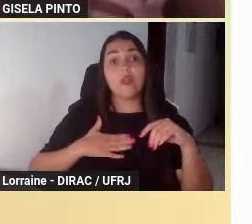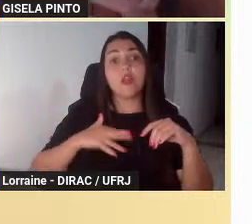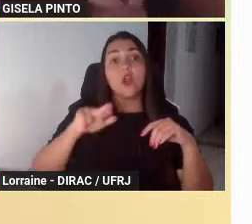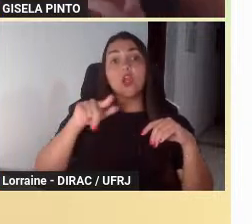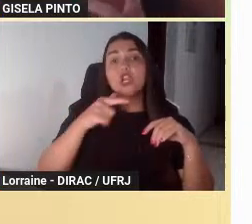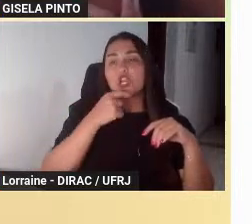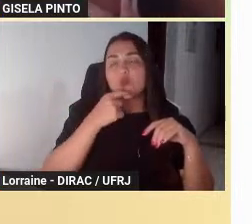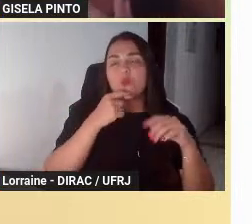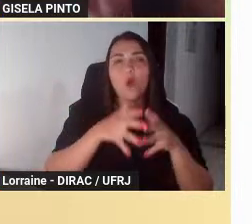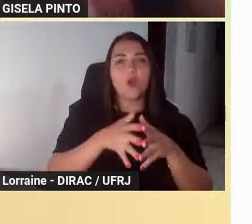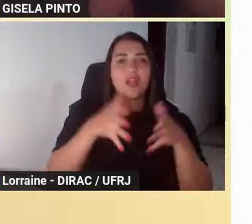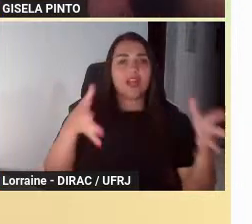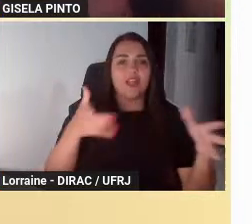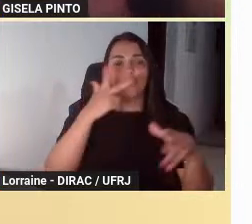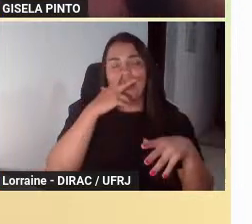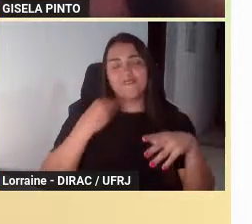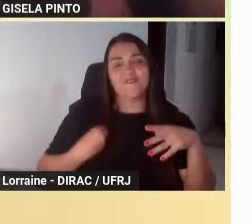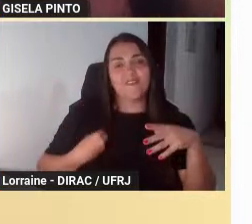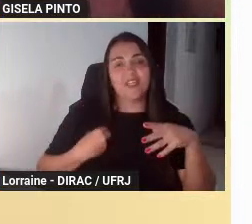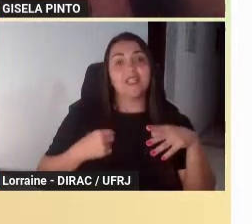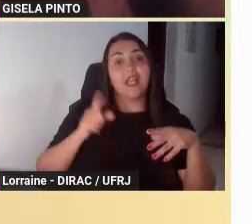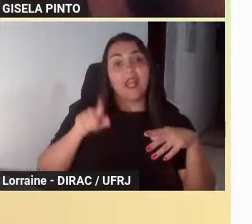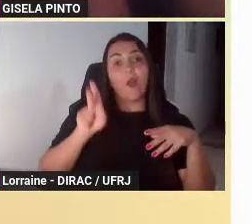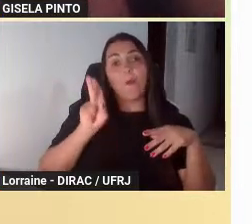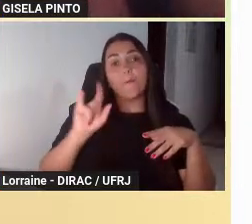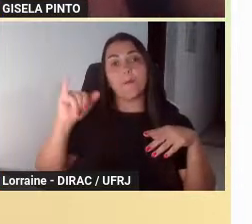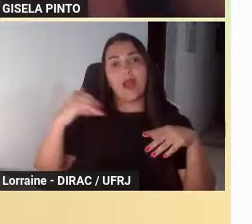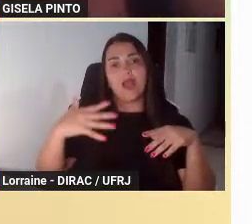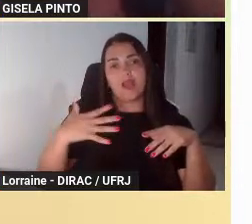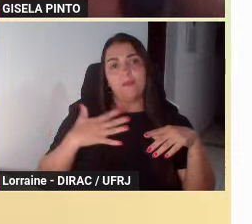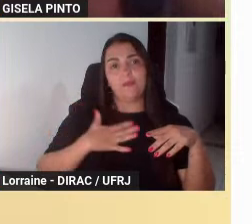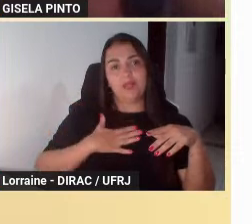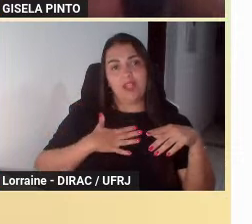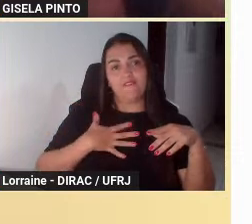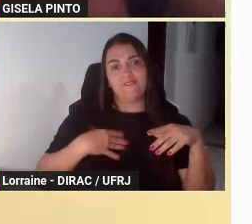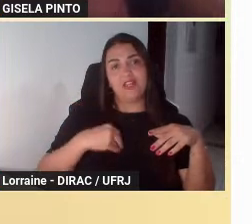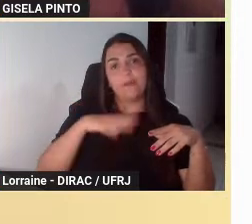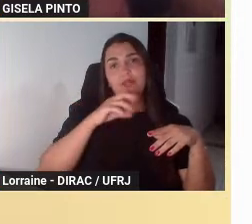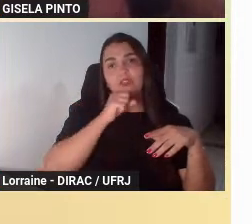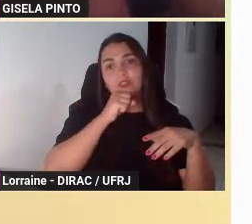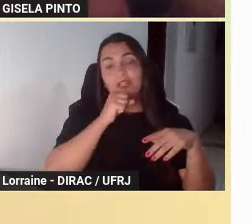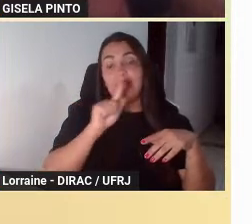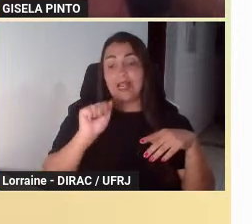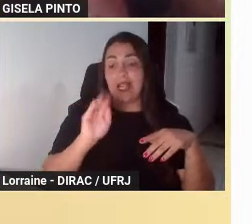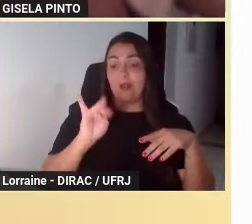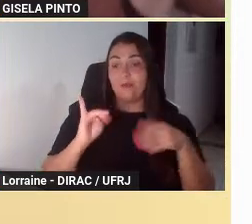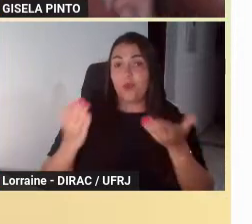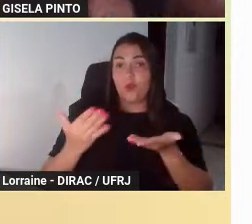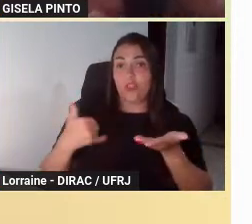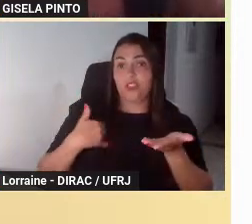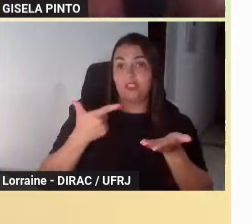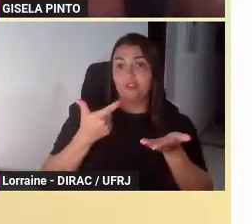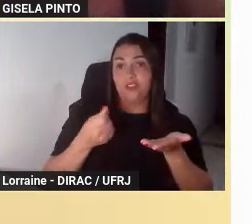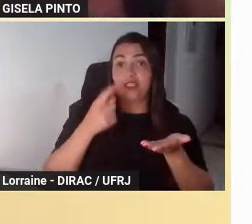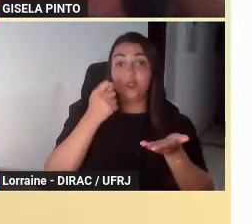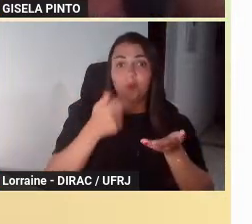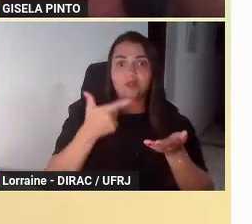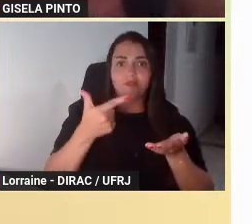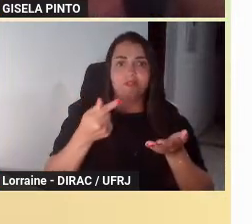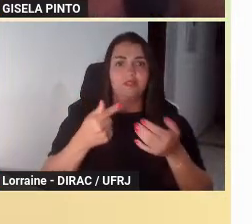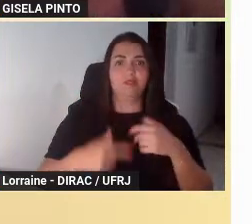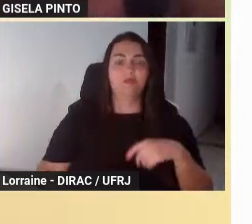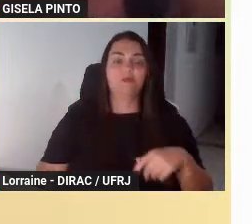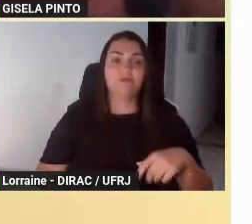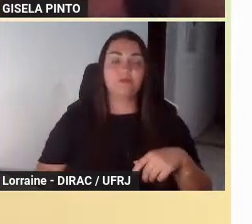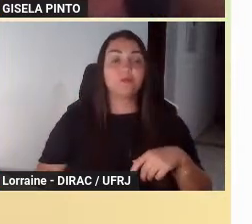irmãozão, assim, de vida, é o pai da minha filha mais velha, né? Gabi hoje está com 26, quase 27 anos. Eu